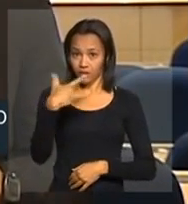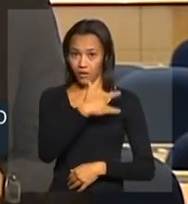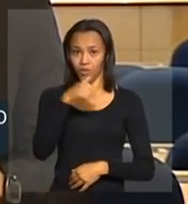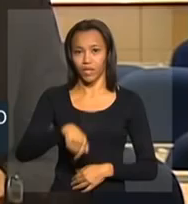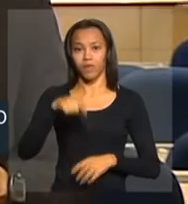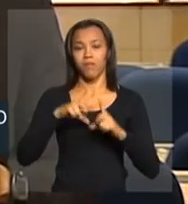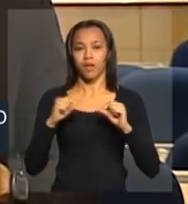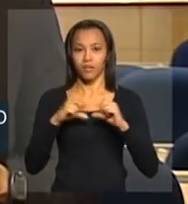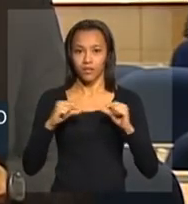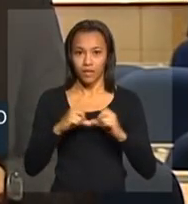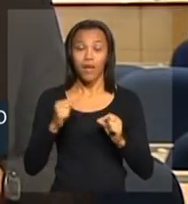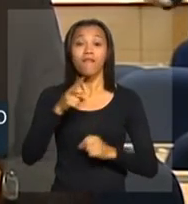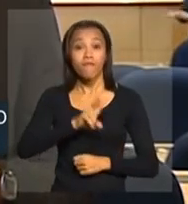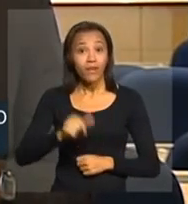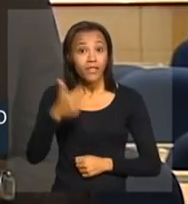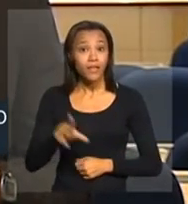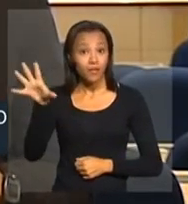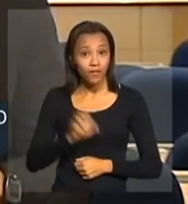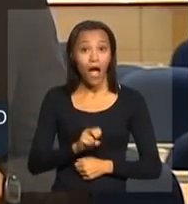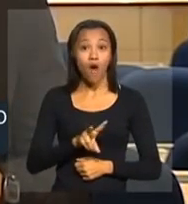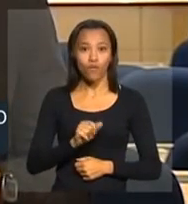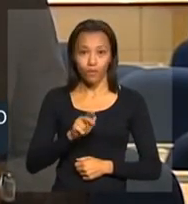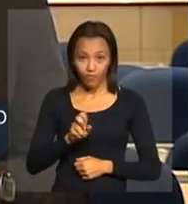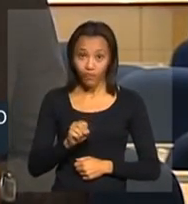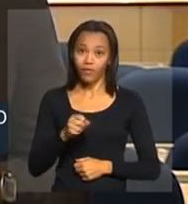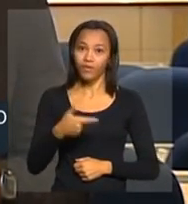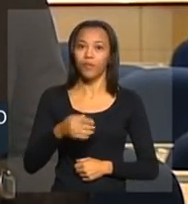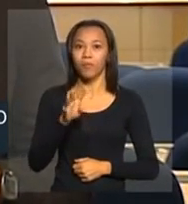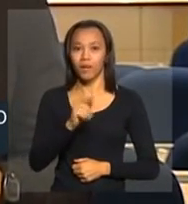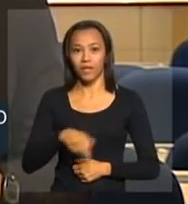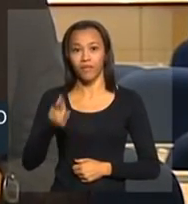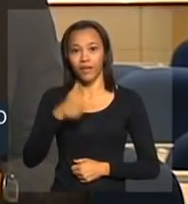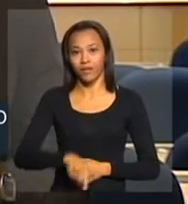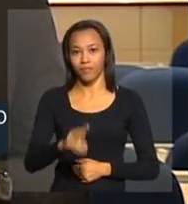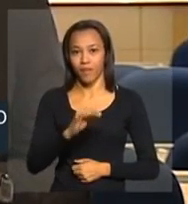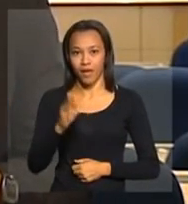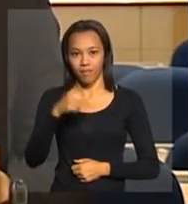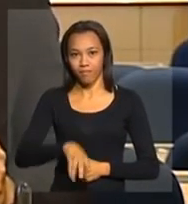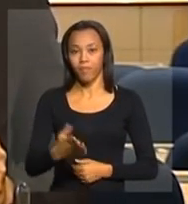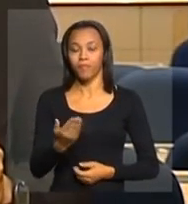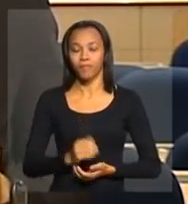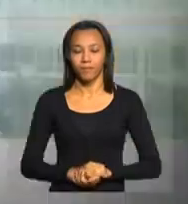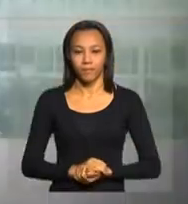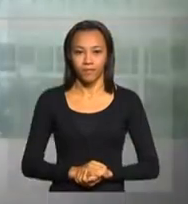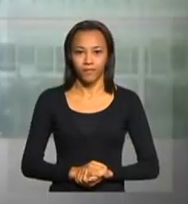em Brasília. E vai ser transmitida ao vivo pela TV NBR. Malu.